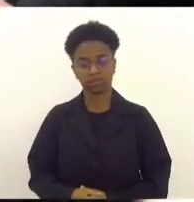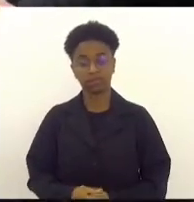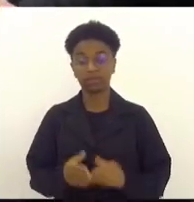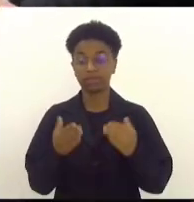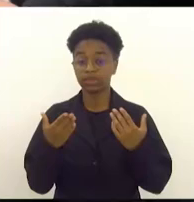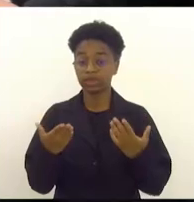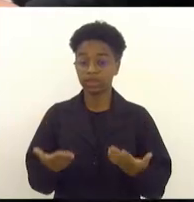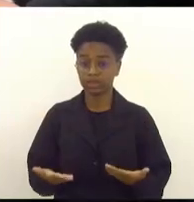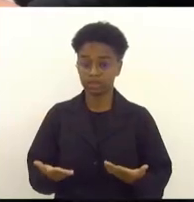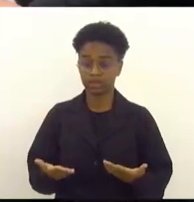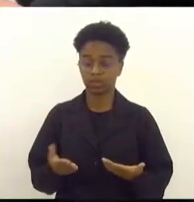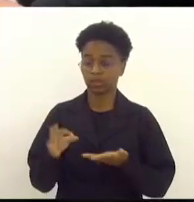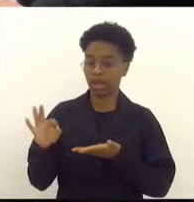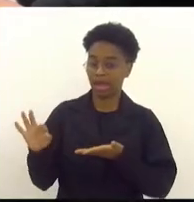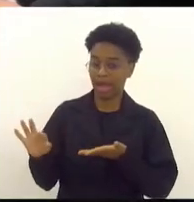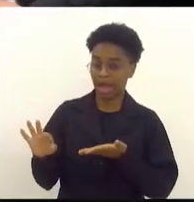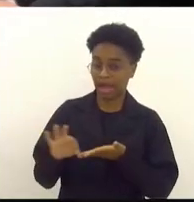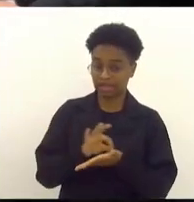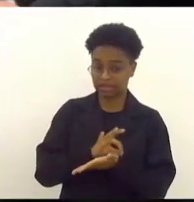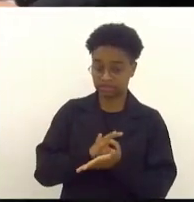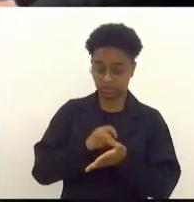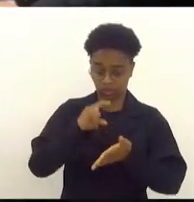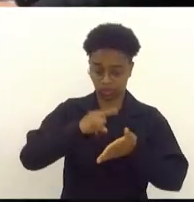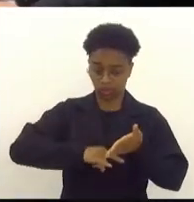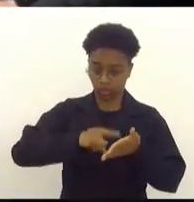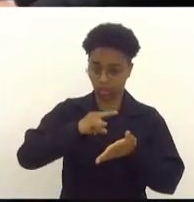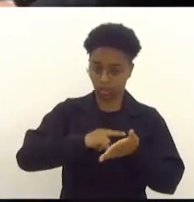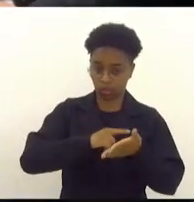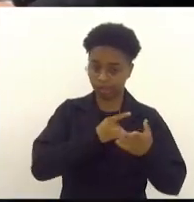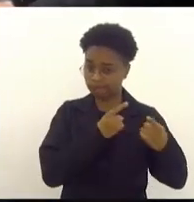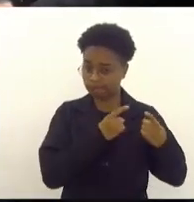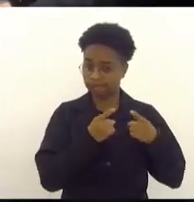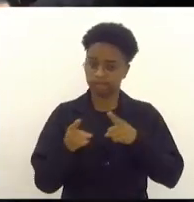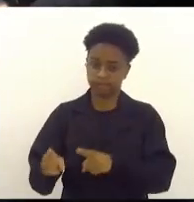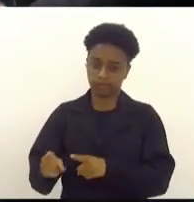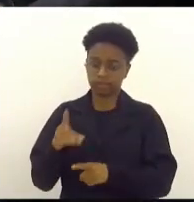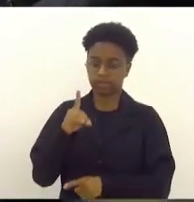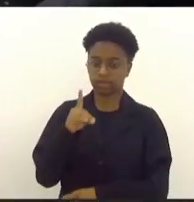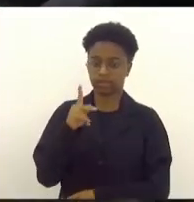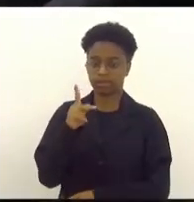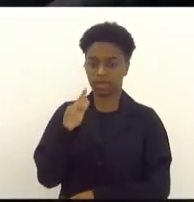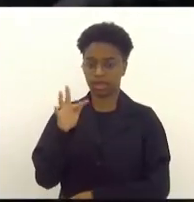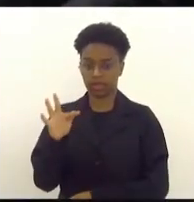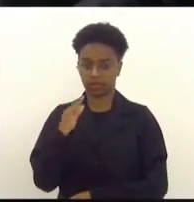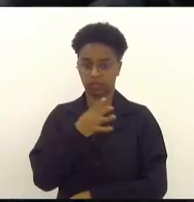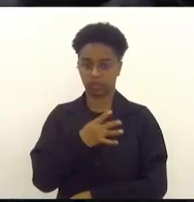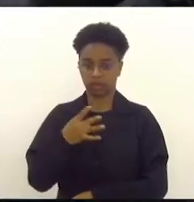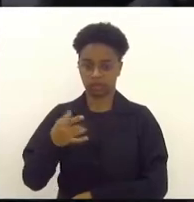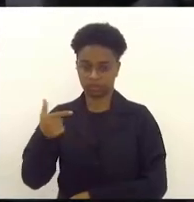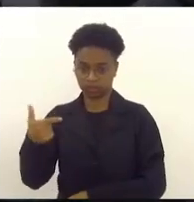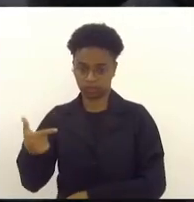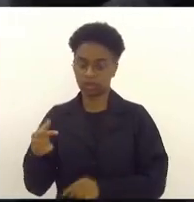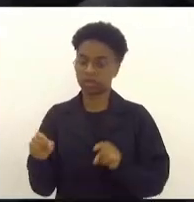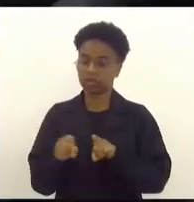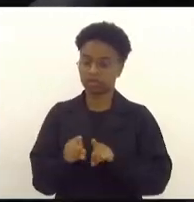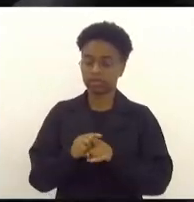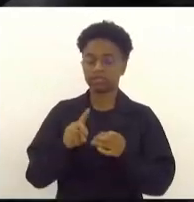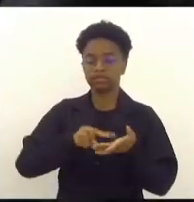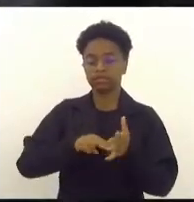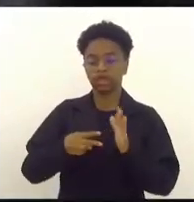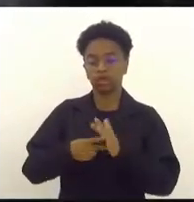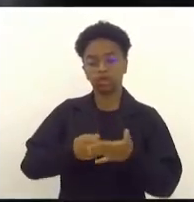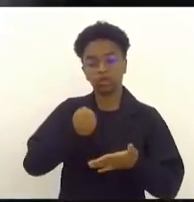assinar essa Moção de repúdio adpf 442 também é lutar